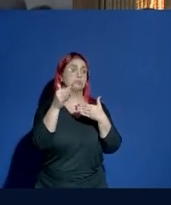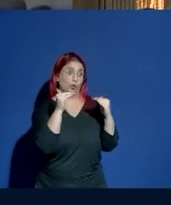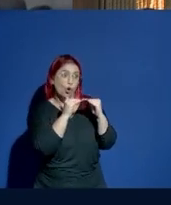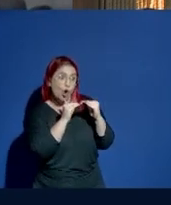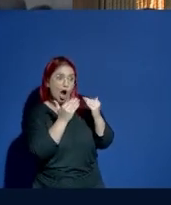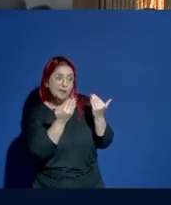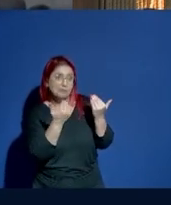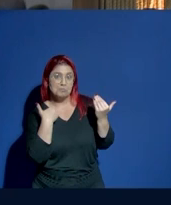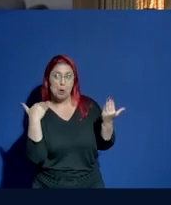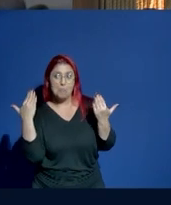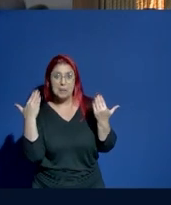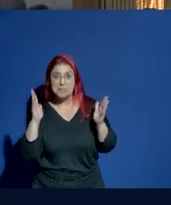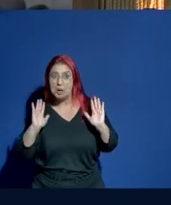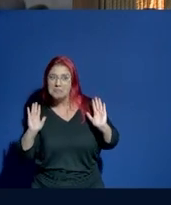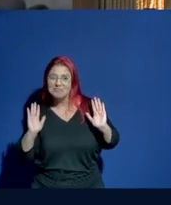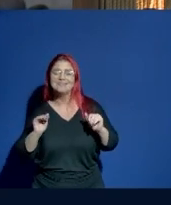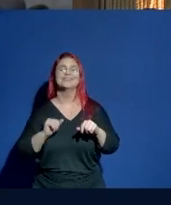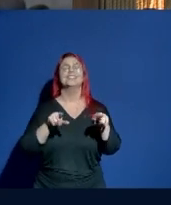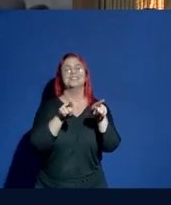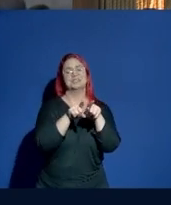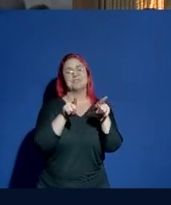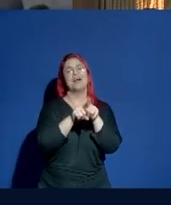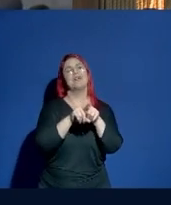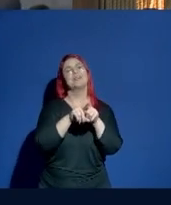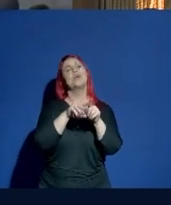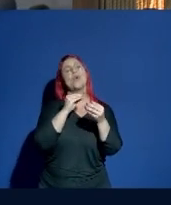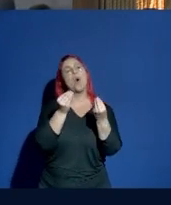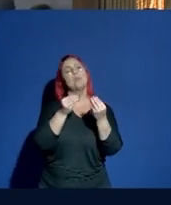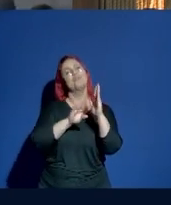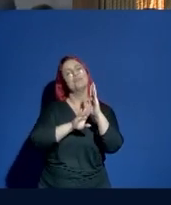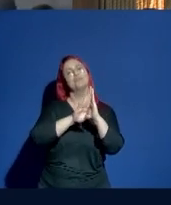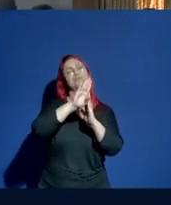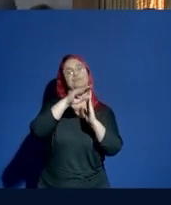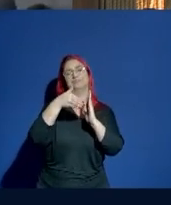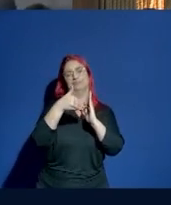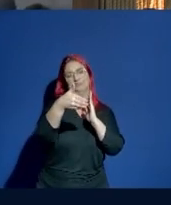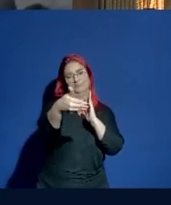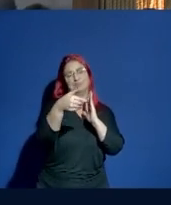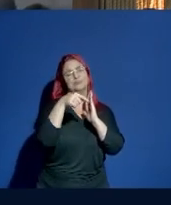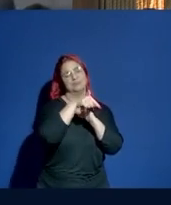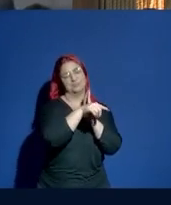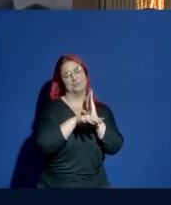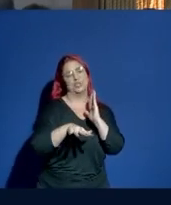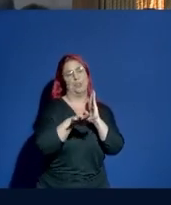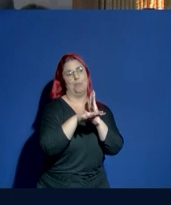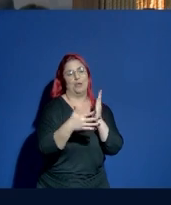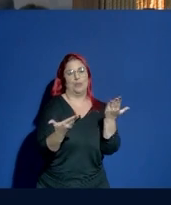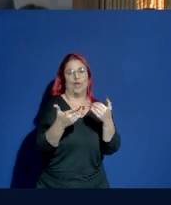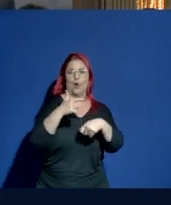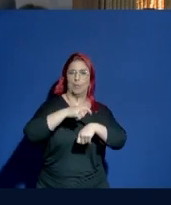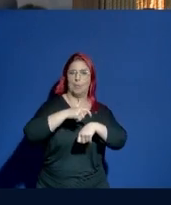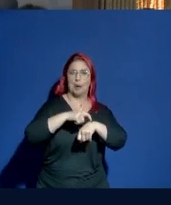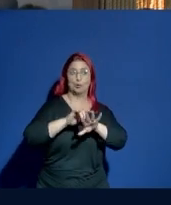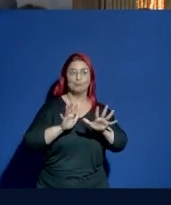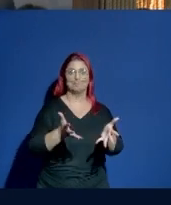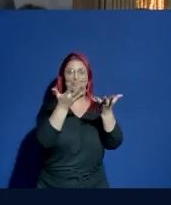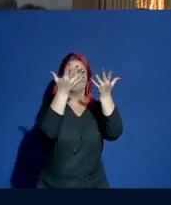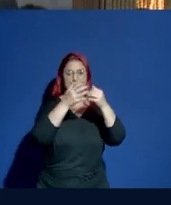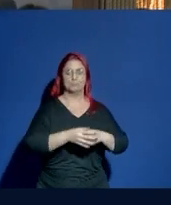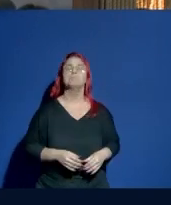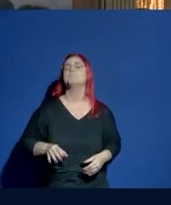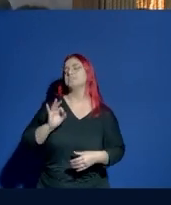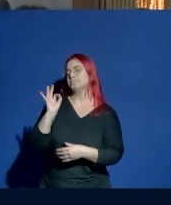concorda com essa analogia, né, e das perspectivas de crescimento e consolidação dessa indústria que está num momento tão pujante. Não, sem